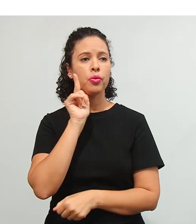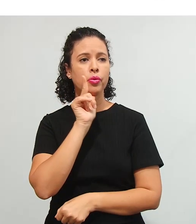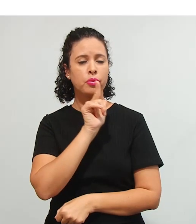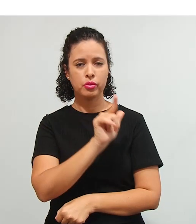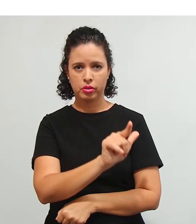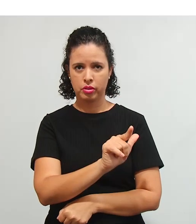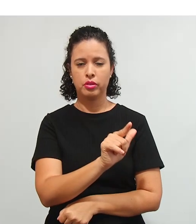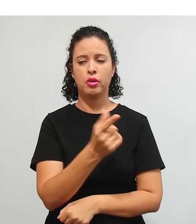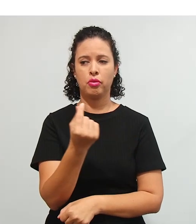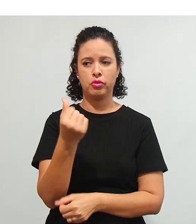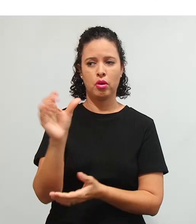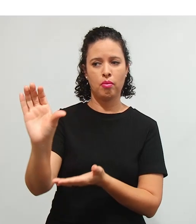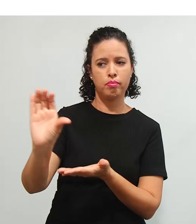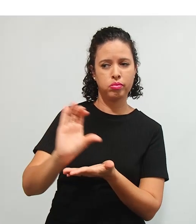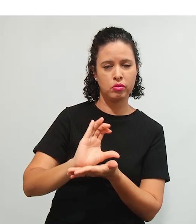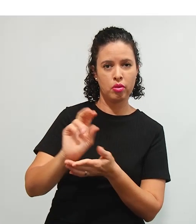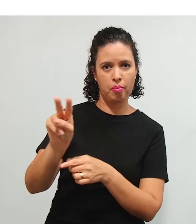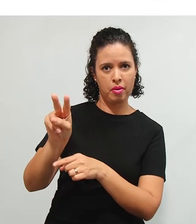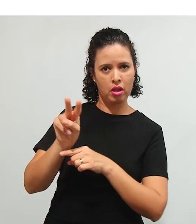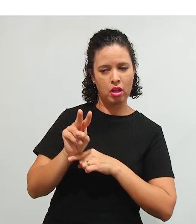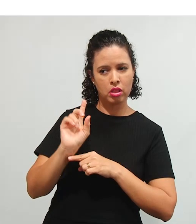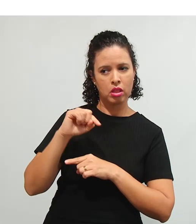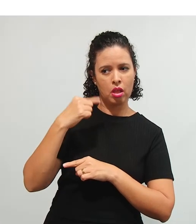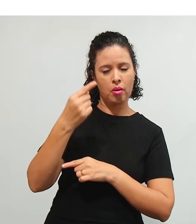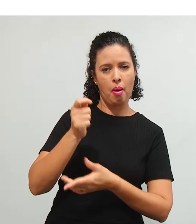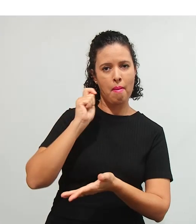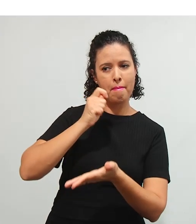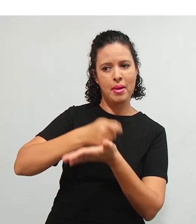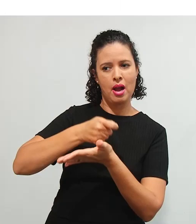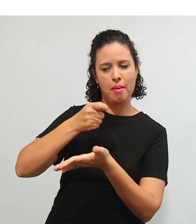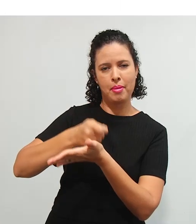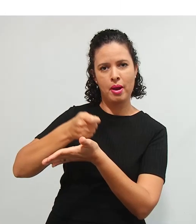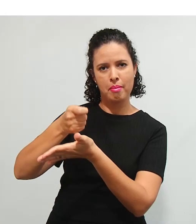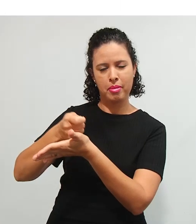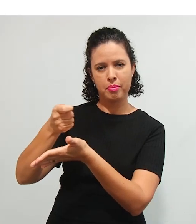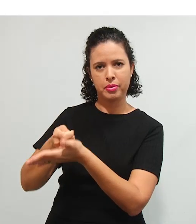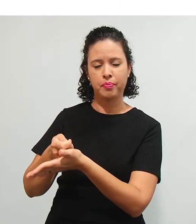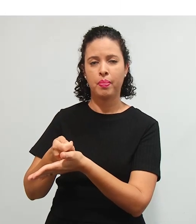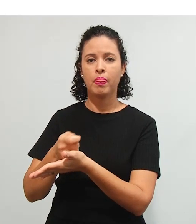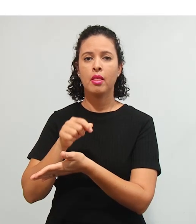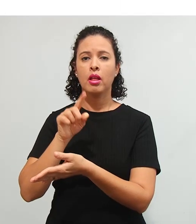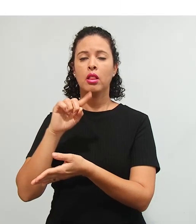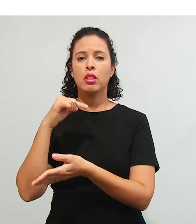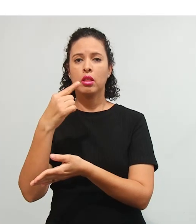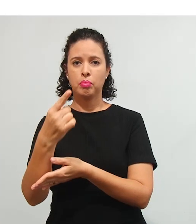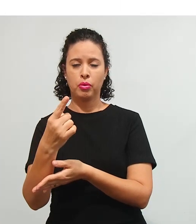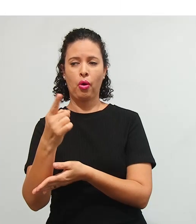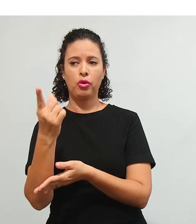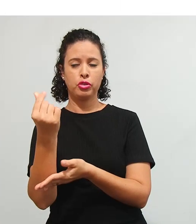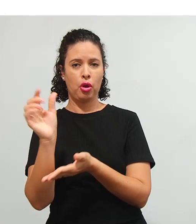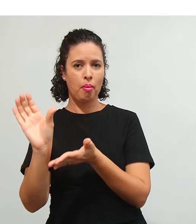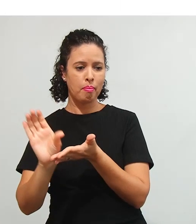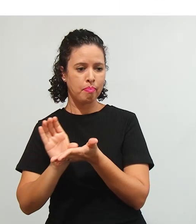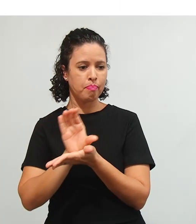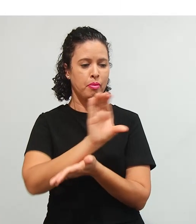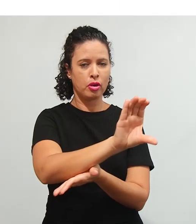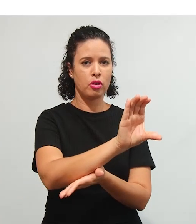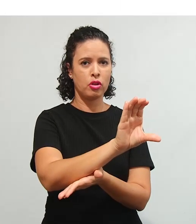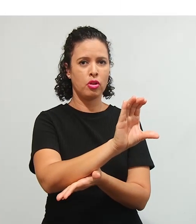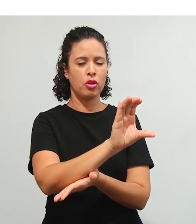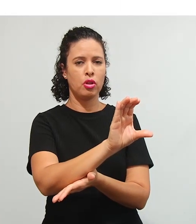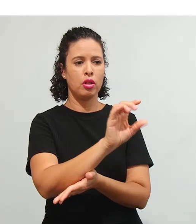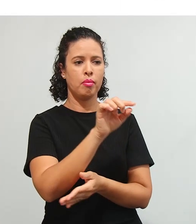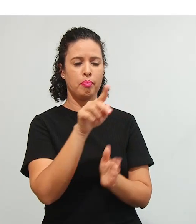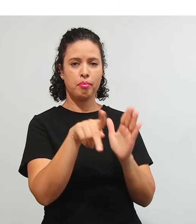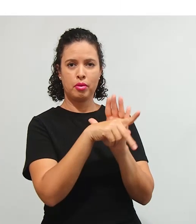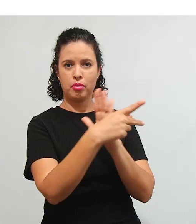recurso emprestado e depois ir pagando. Então, quando entra esse recurso lá na conta da prefeitura para fazer essa ampliação